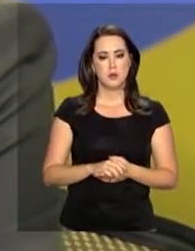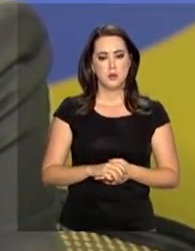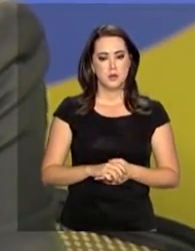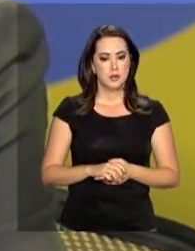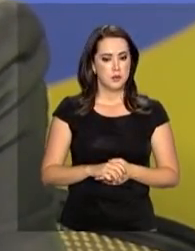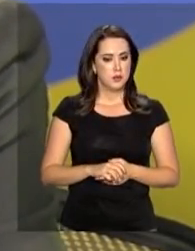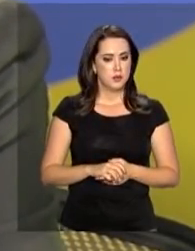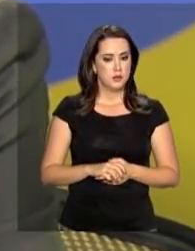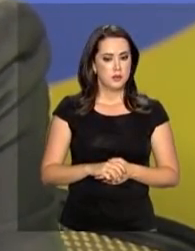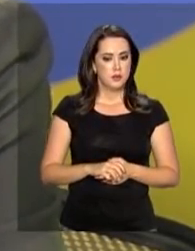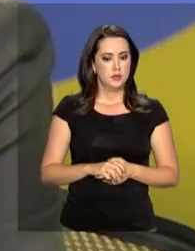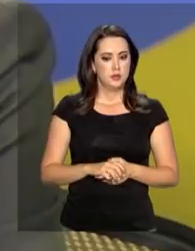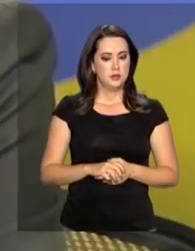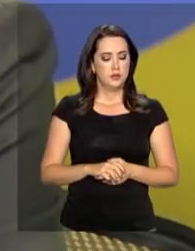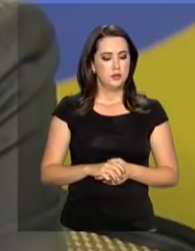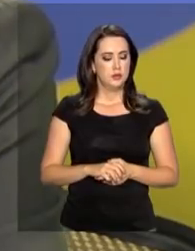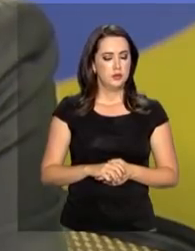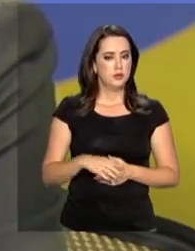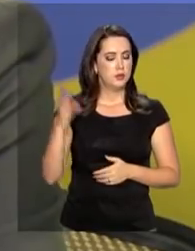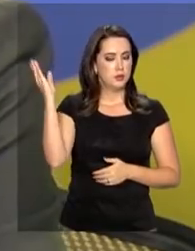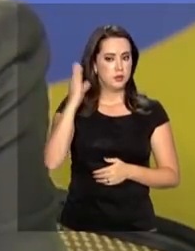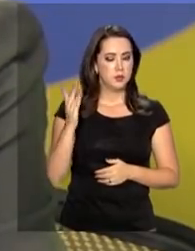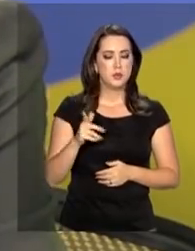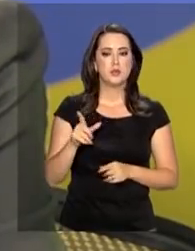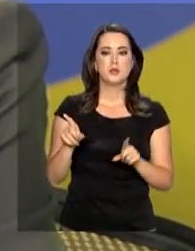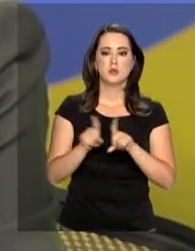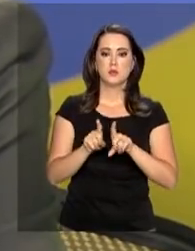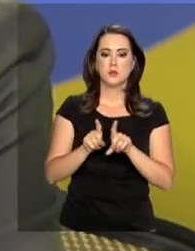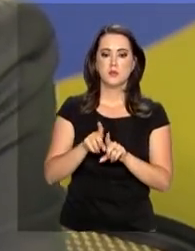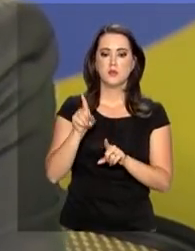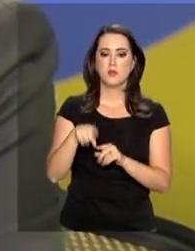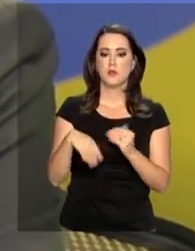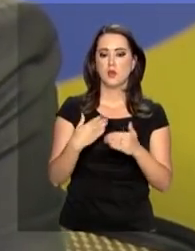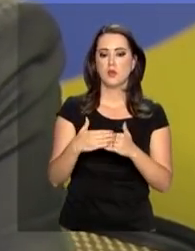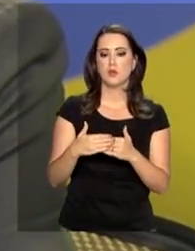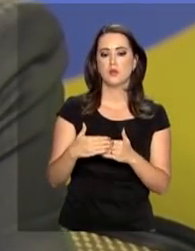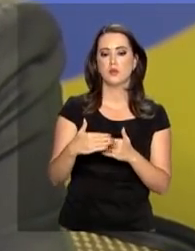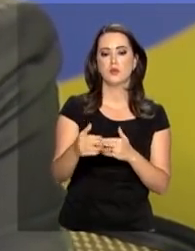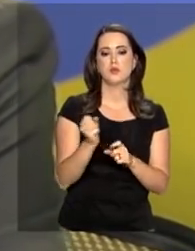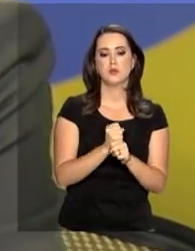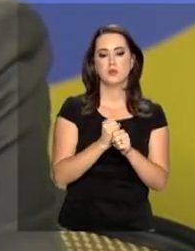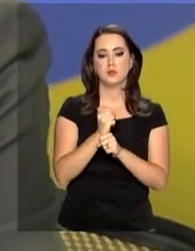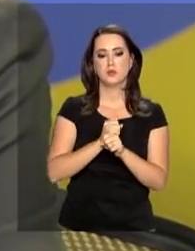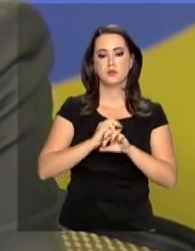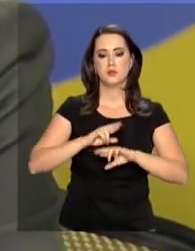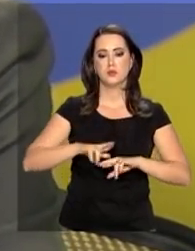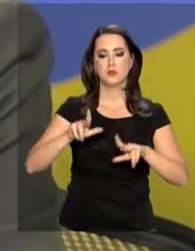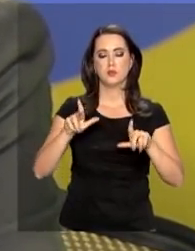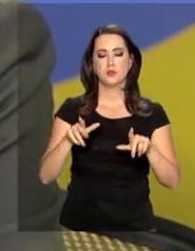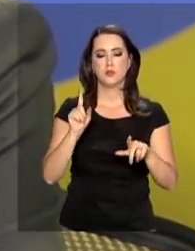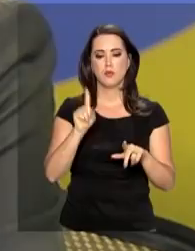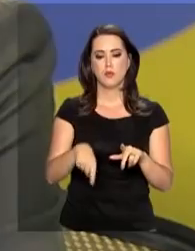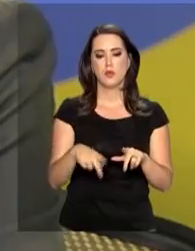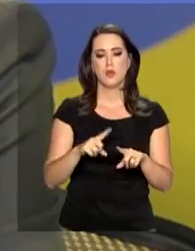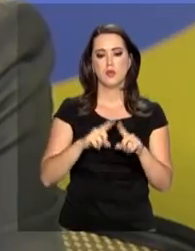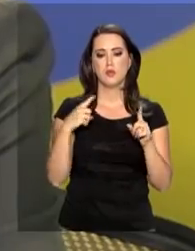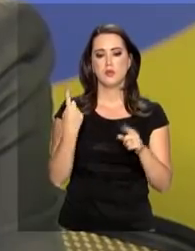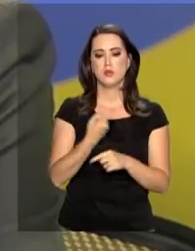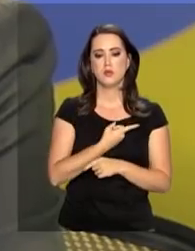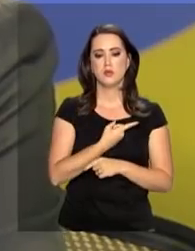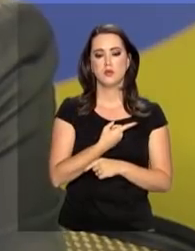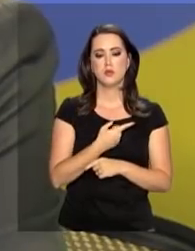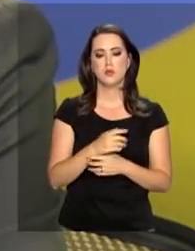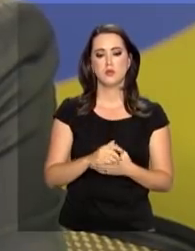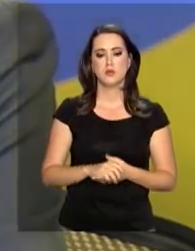como o Brasil também começa o ano com problemas, mas nós temos que